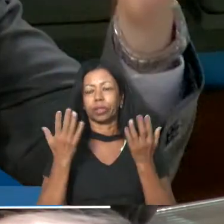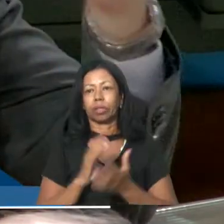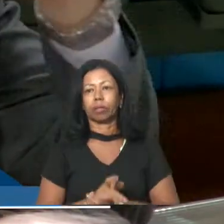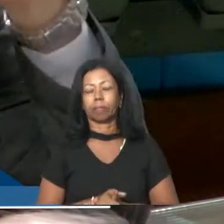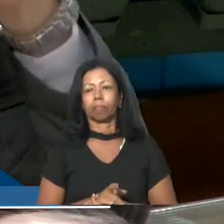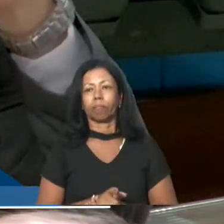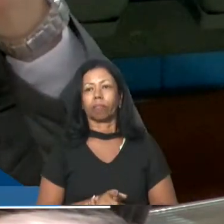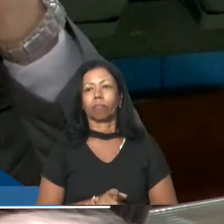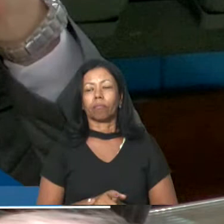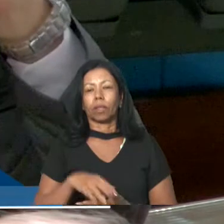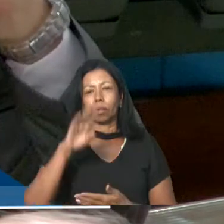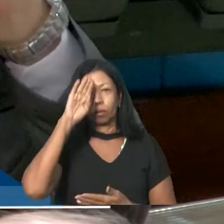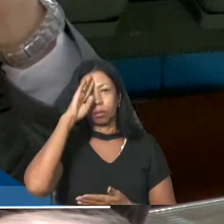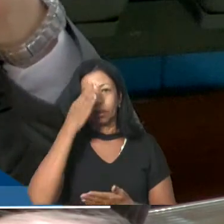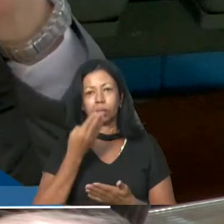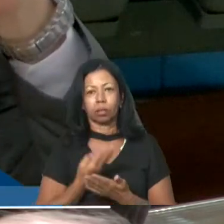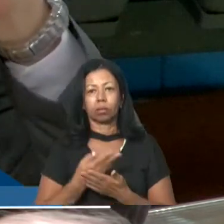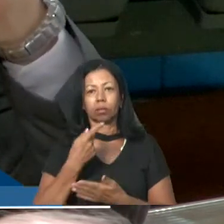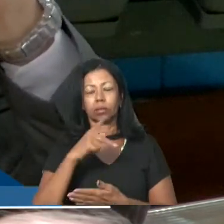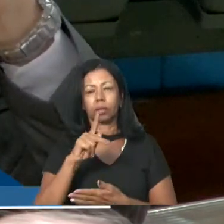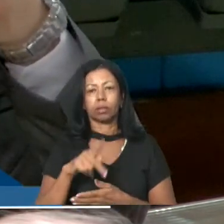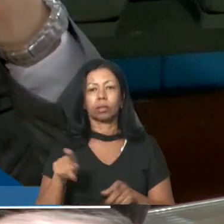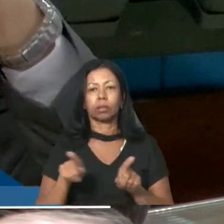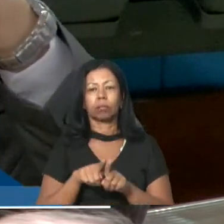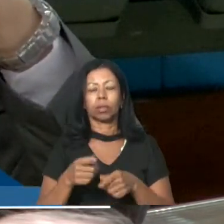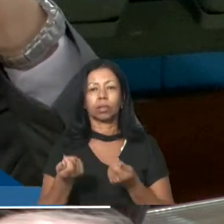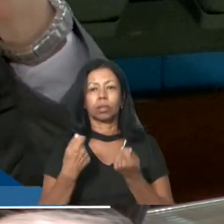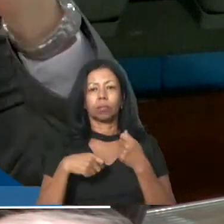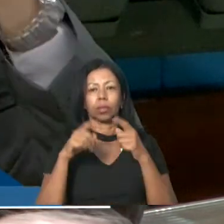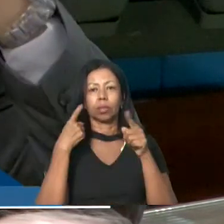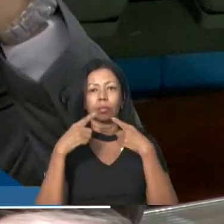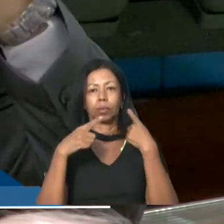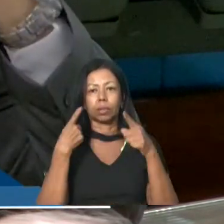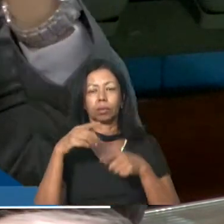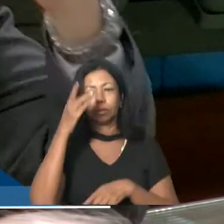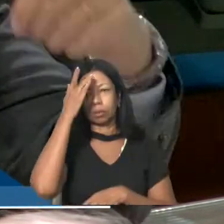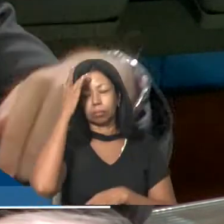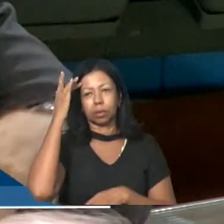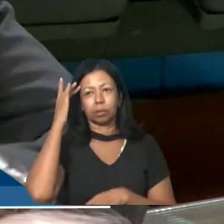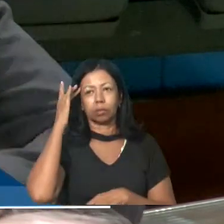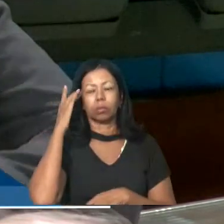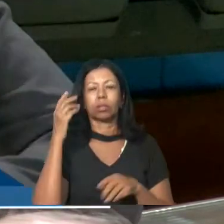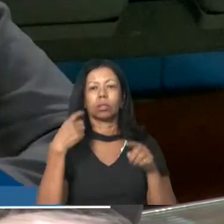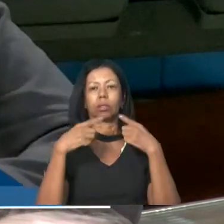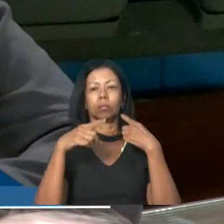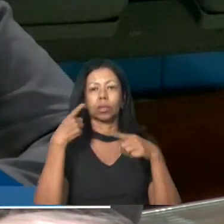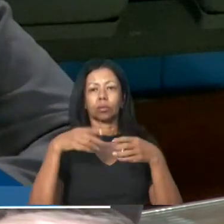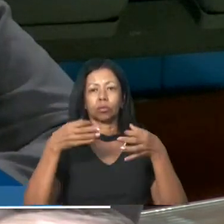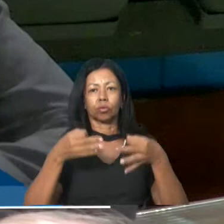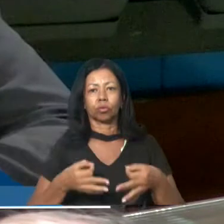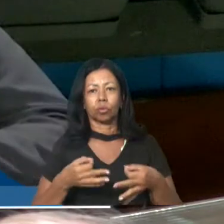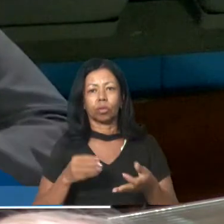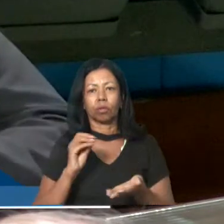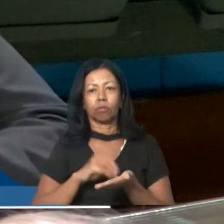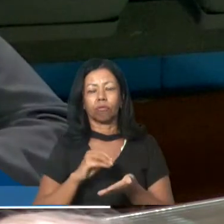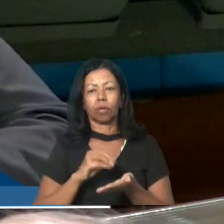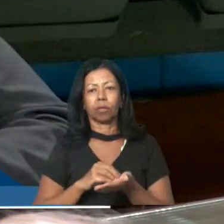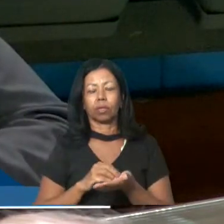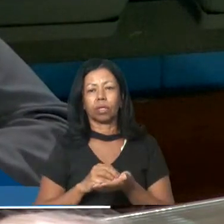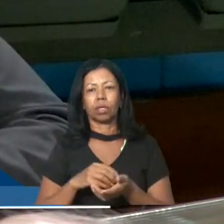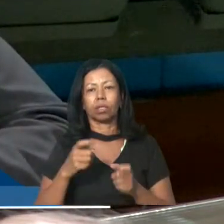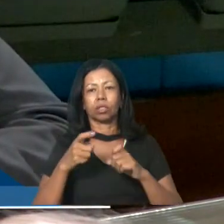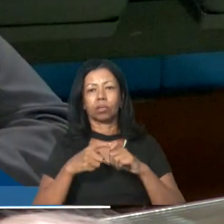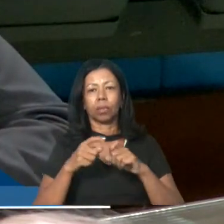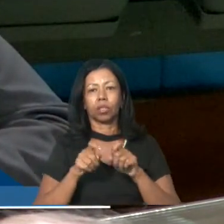Acredito que Vossa Excelência também receberam hoje reclamações de munícipes e reclamações justas de falta de ginecologistas